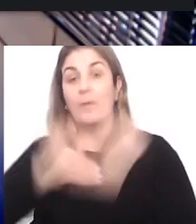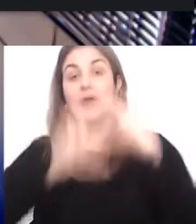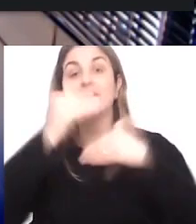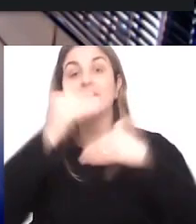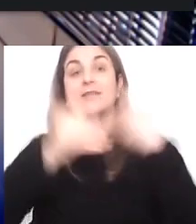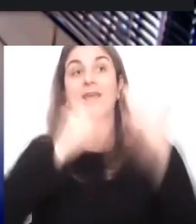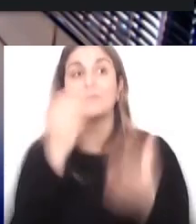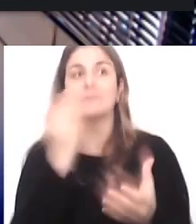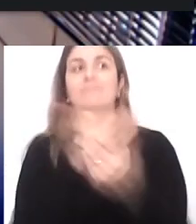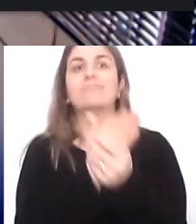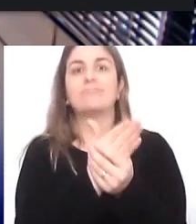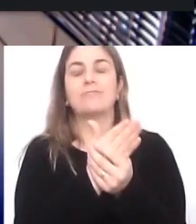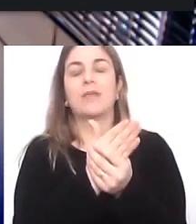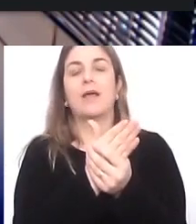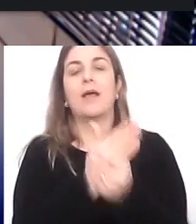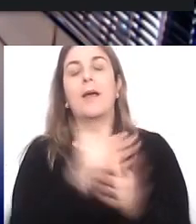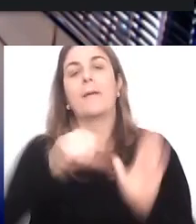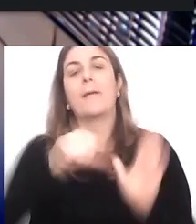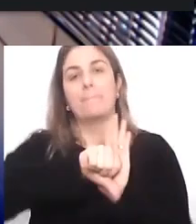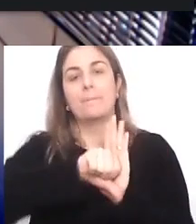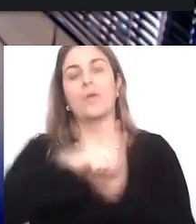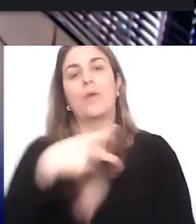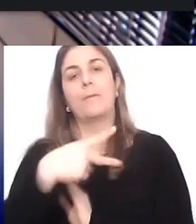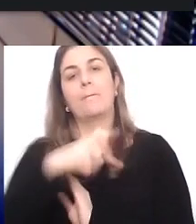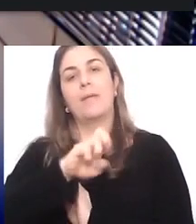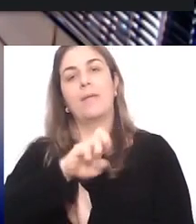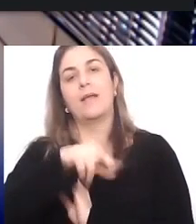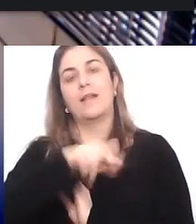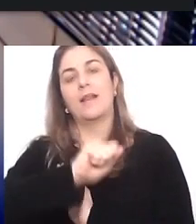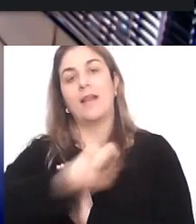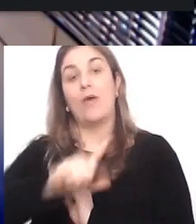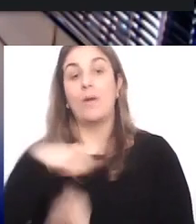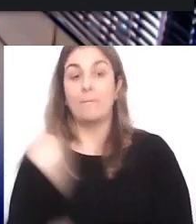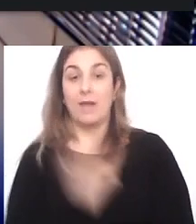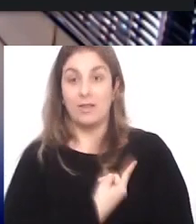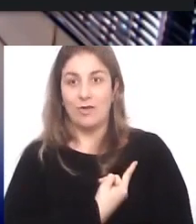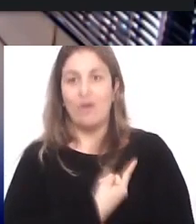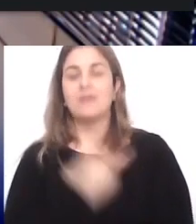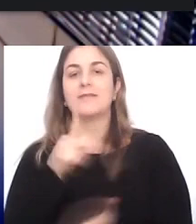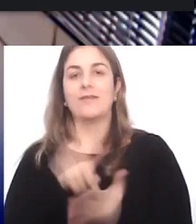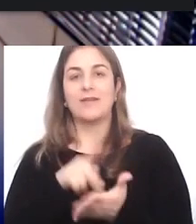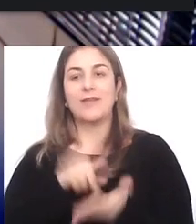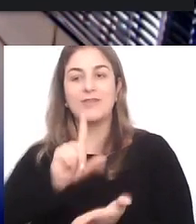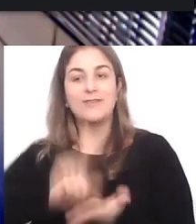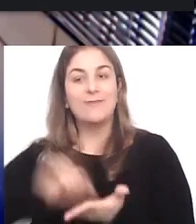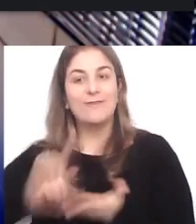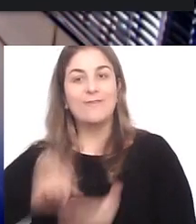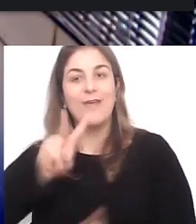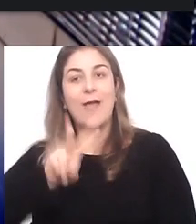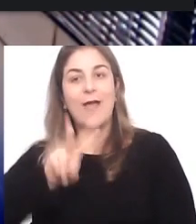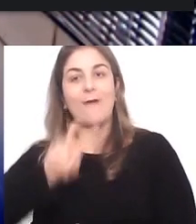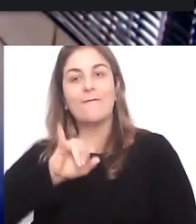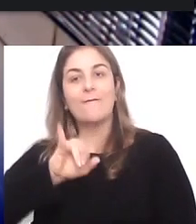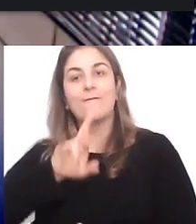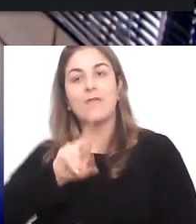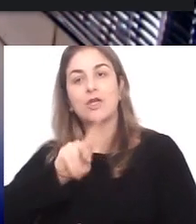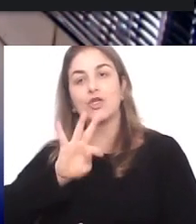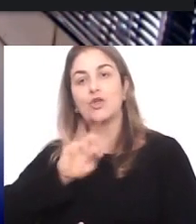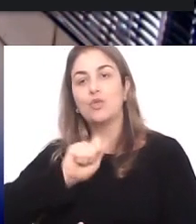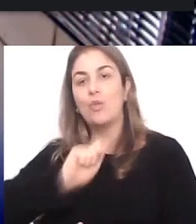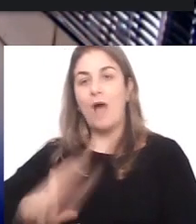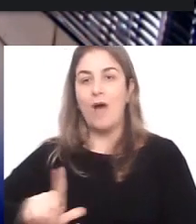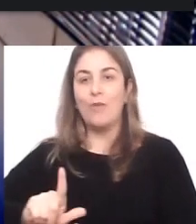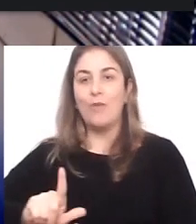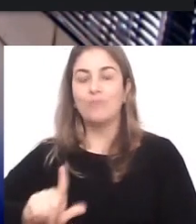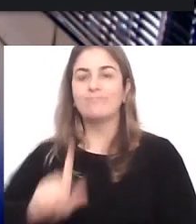Para nós aqui, essa justiça virtual, óbvio que ela é virtual numa perspectiva de instrumento, mas não vamos